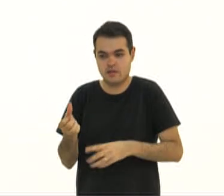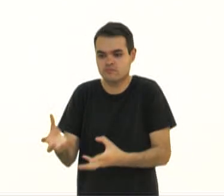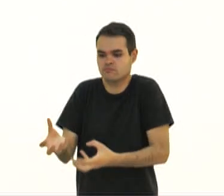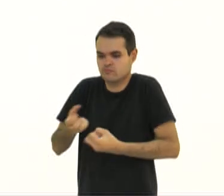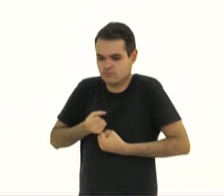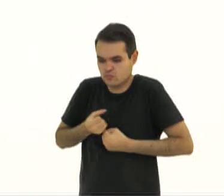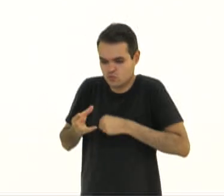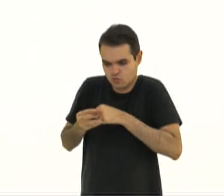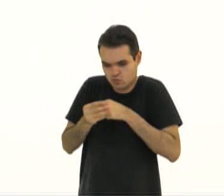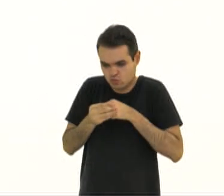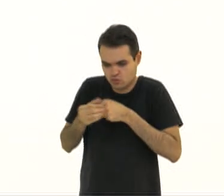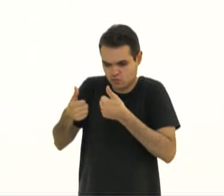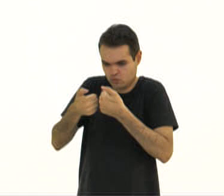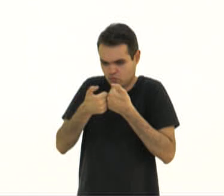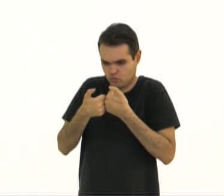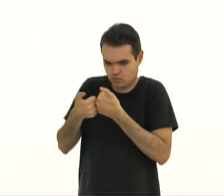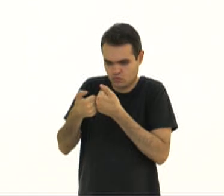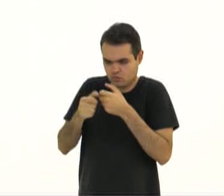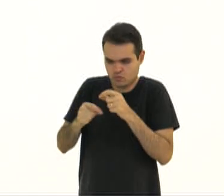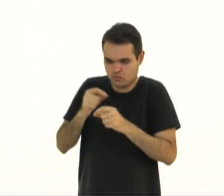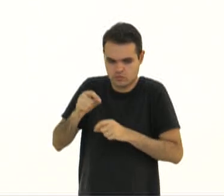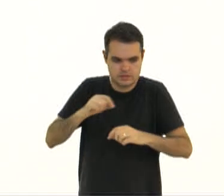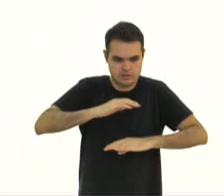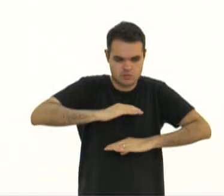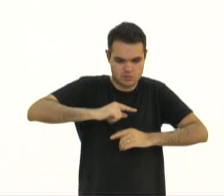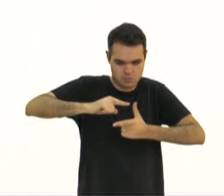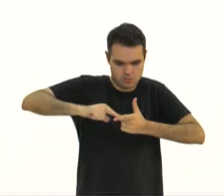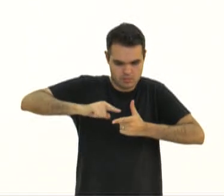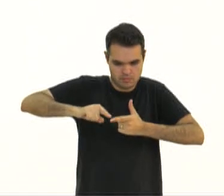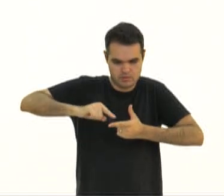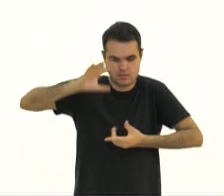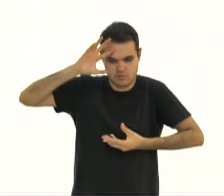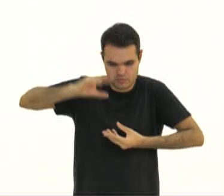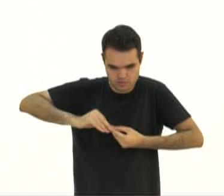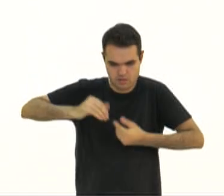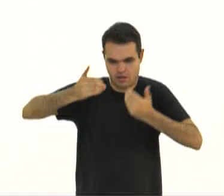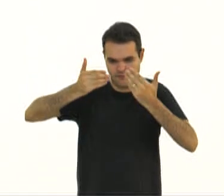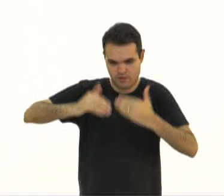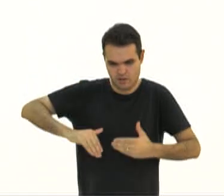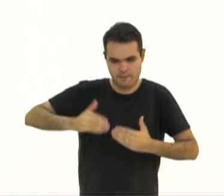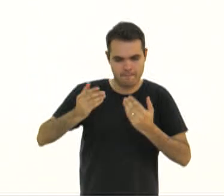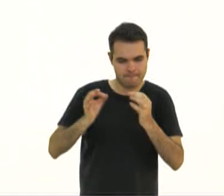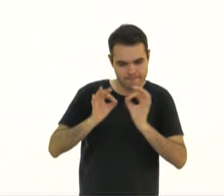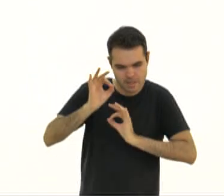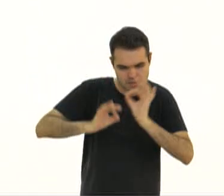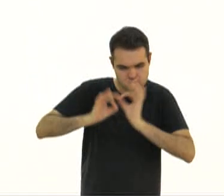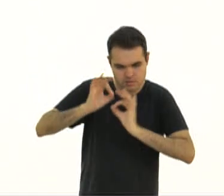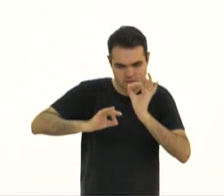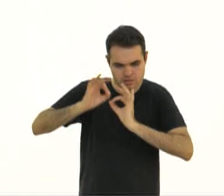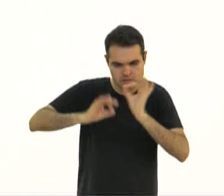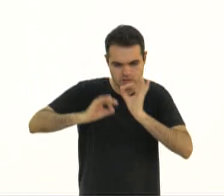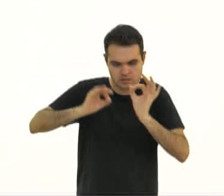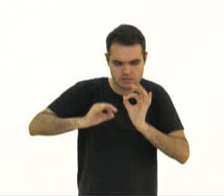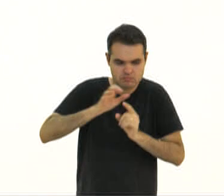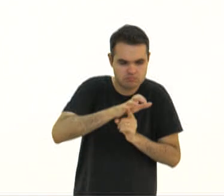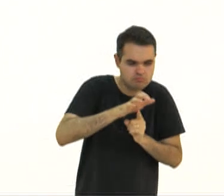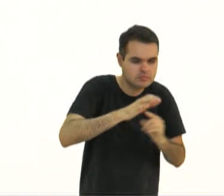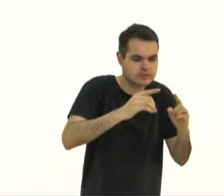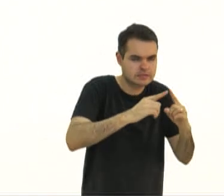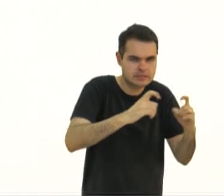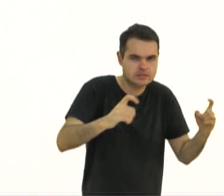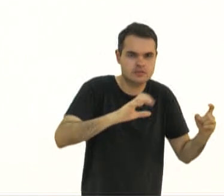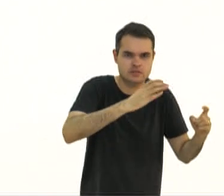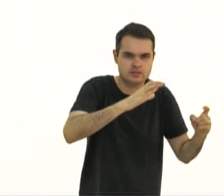de conhecimento da física para, em situações de problemas, interpretar, avaliar ou planejar intervenções científicas e tecnológicas.